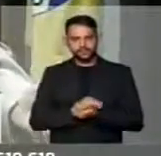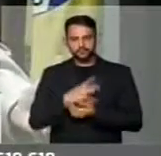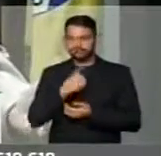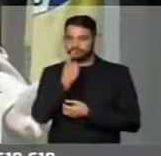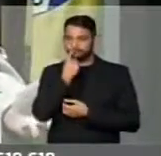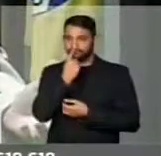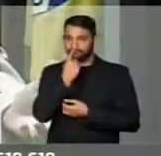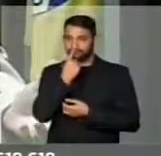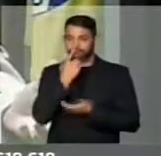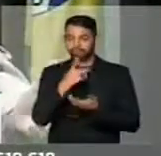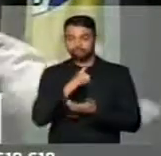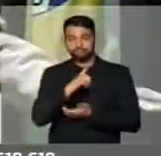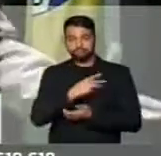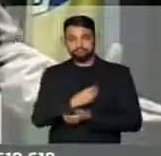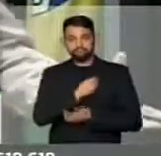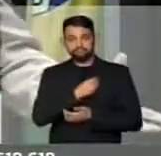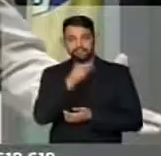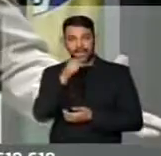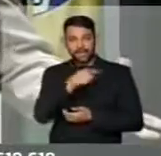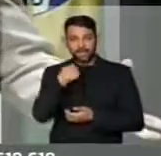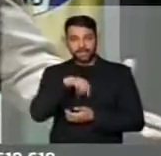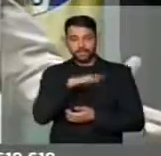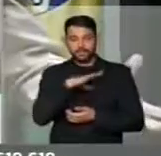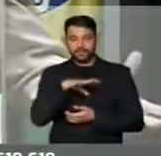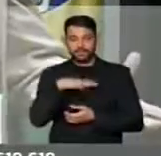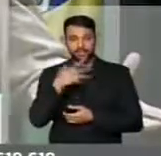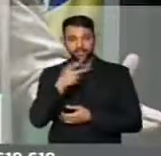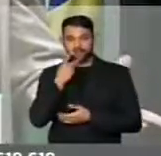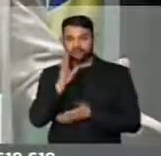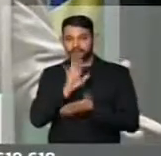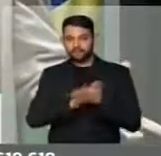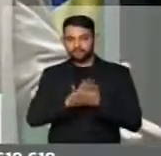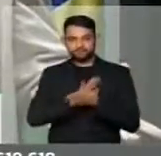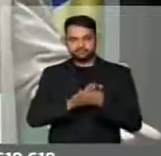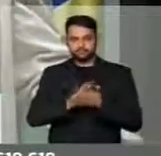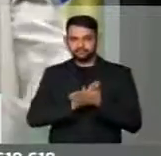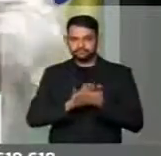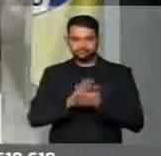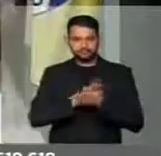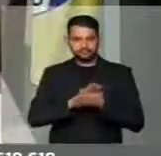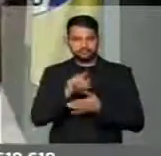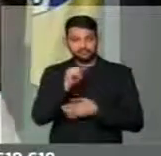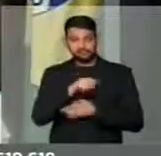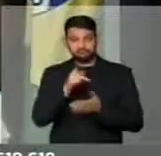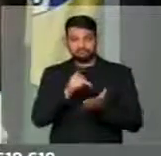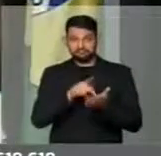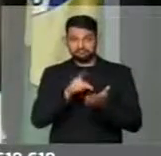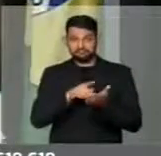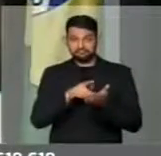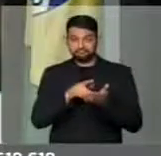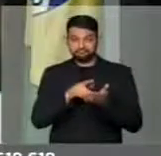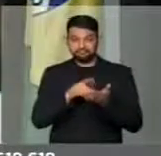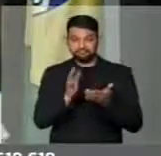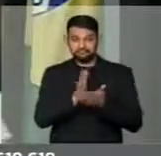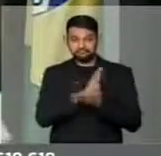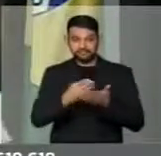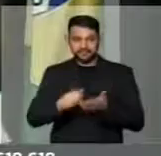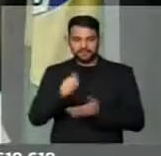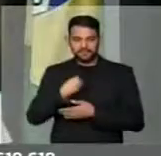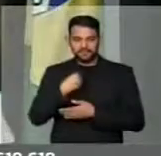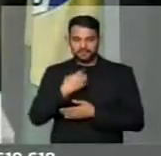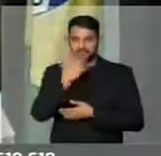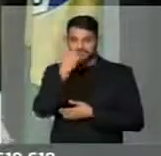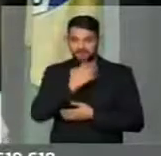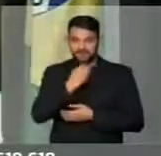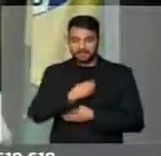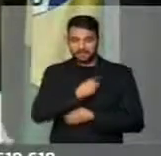Intimidade. Ela que não é chegada a falar com ninguém. Aliás, se houvesse